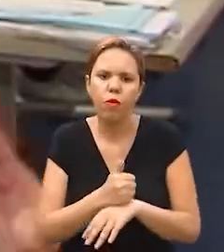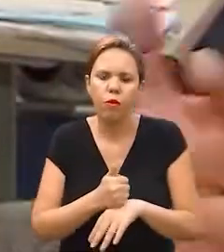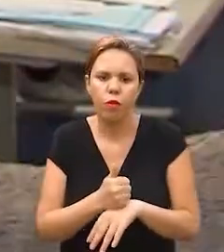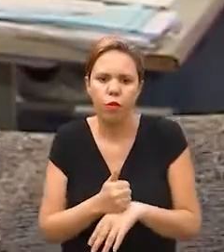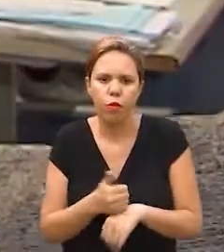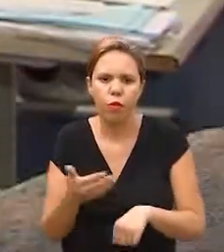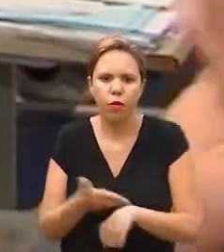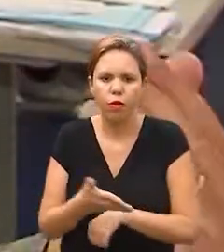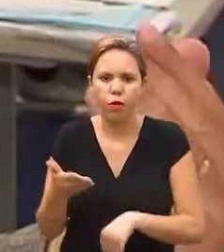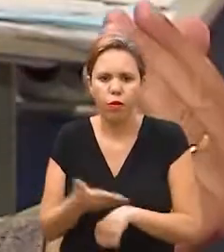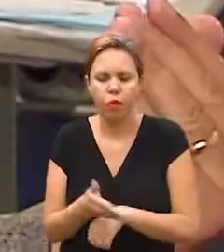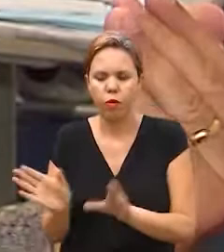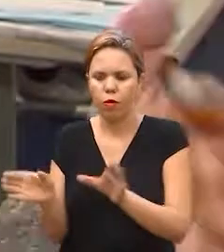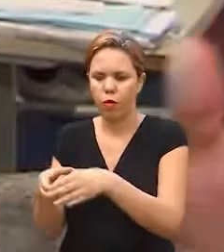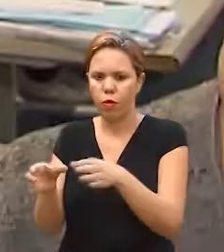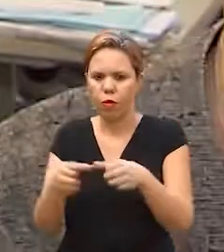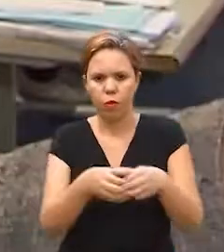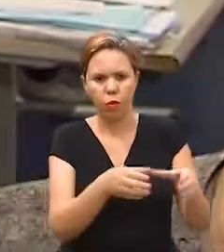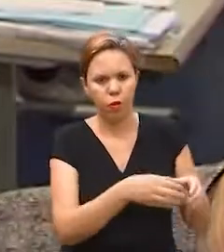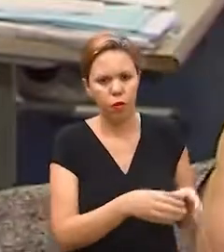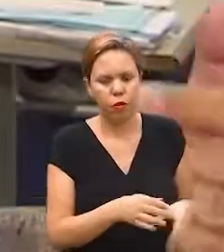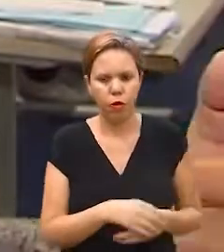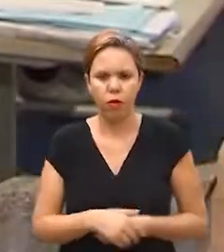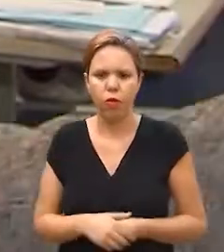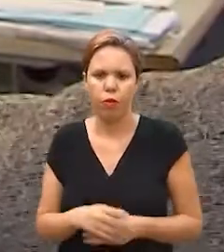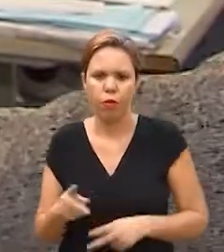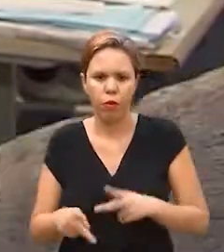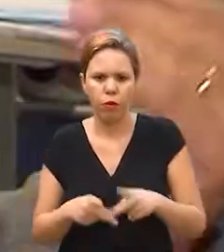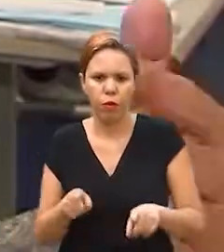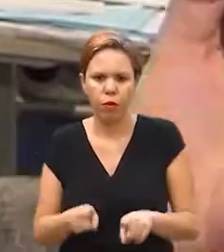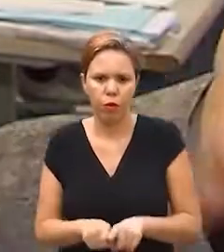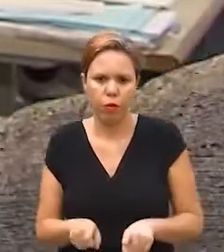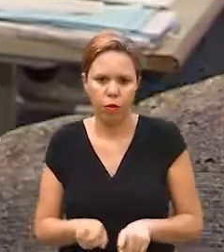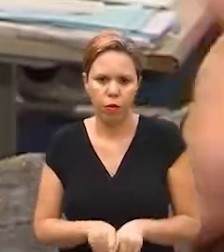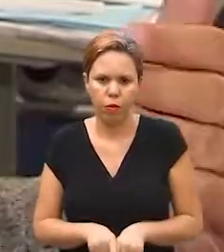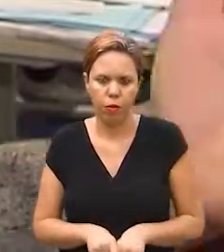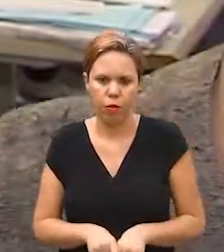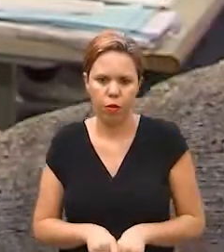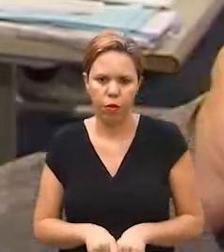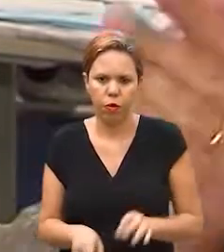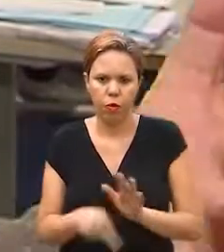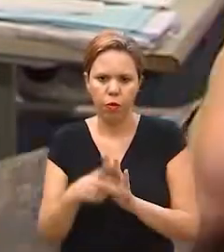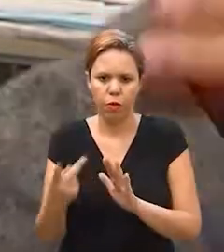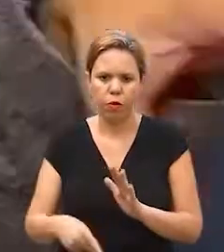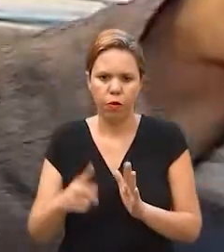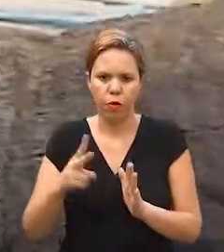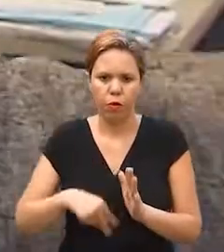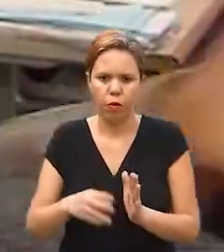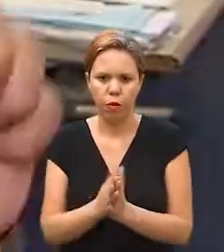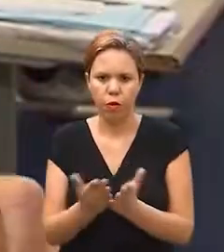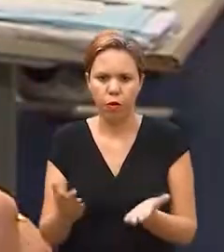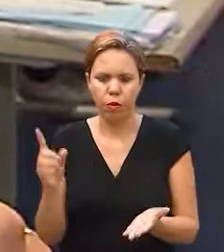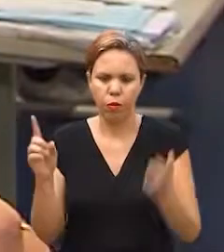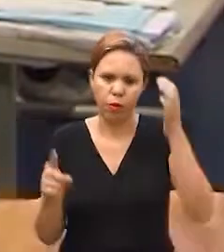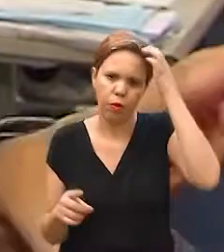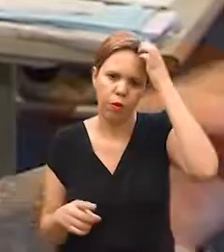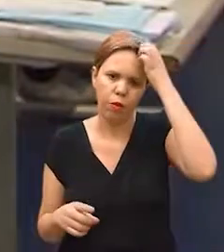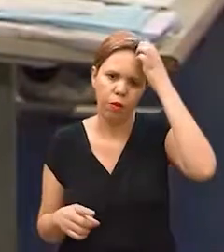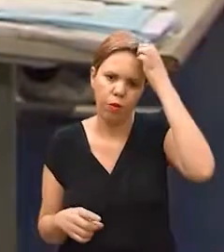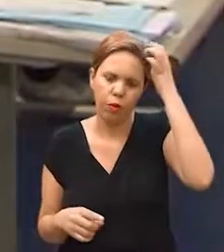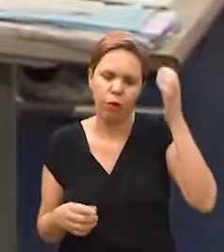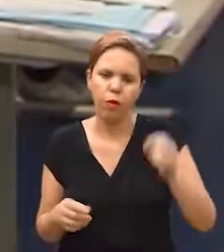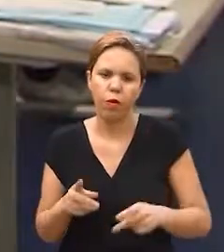de participação de grupos. Alguns se utilizam para a própria leitura da Bíblia na igreja